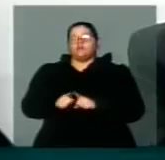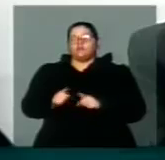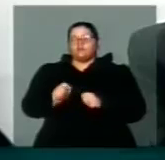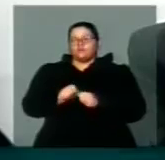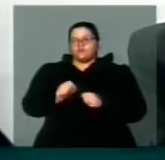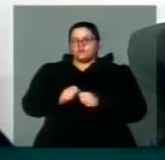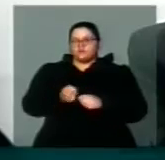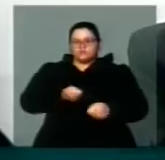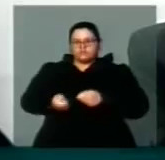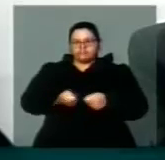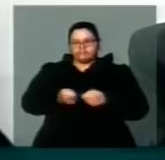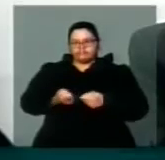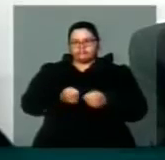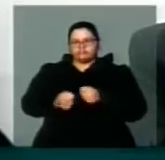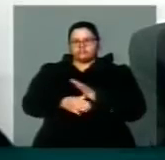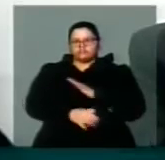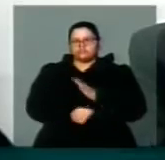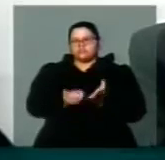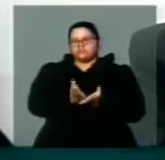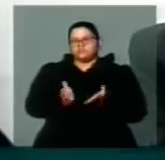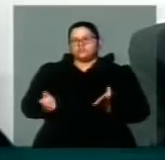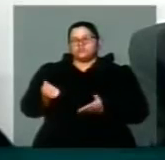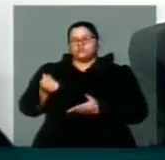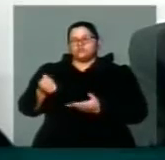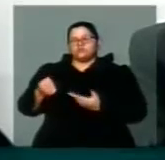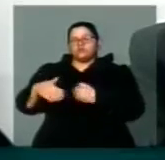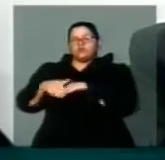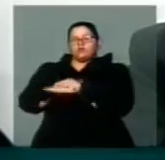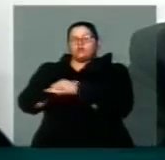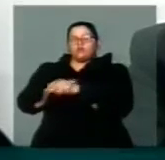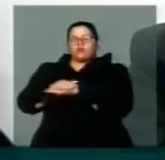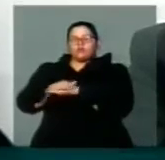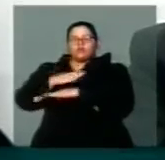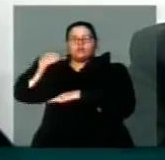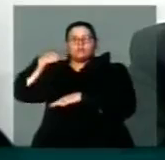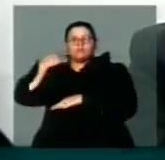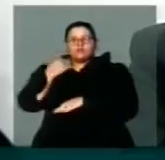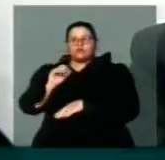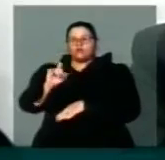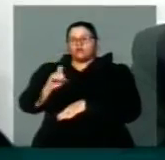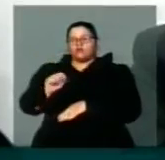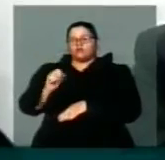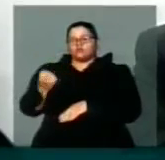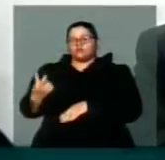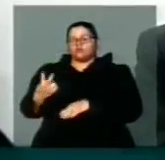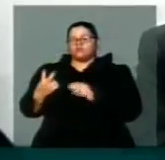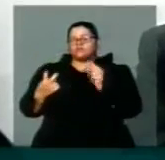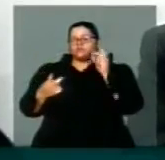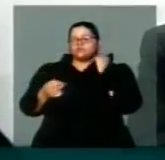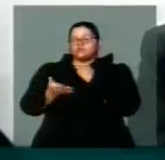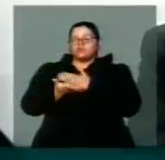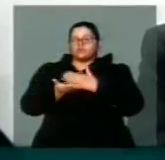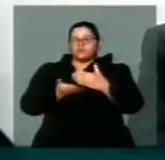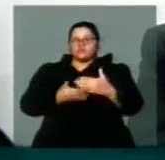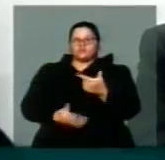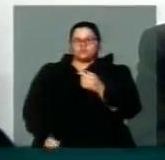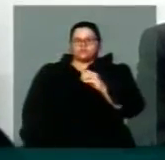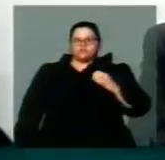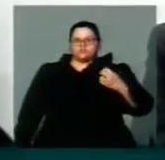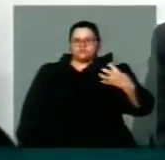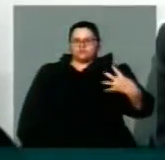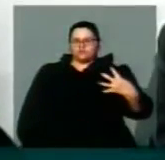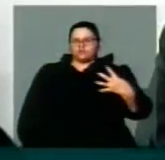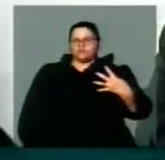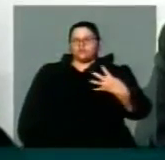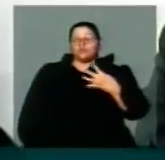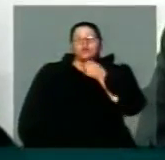para pagamento de propinas e formação de Caixa 2 desde o ano de 2004. Que indagado sobre o que sabe de Fernando Soares,